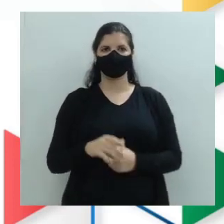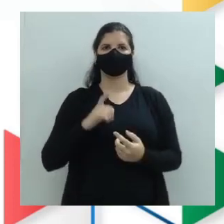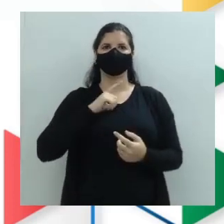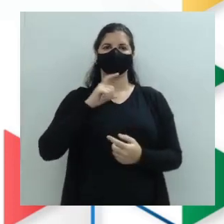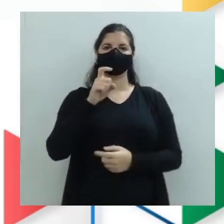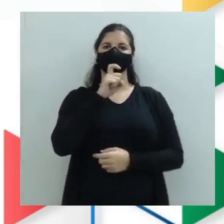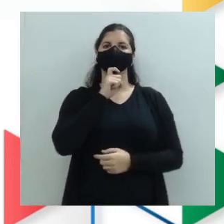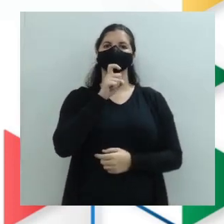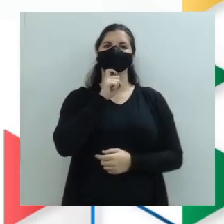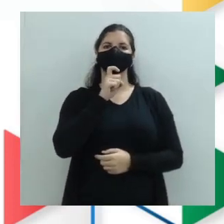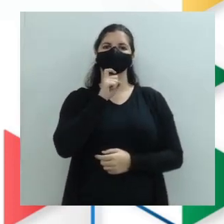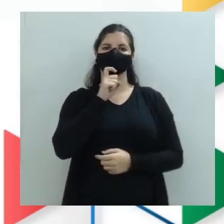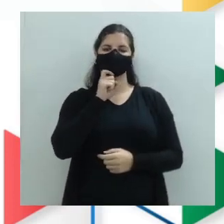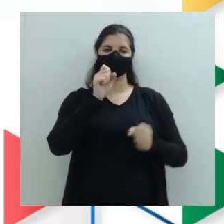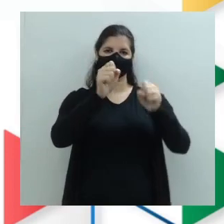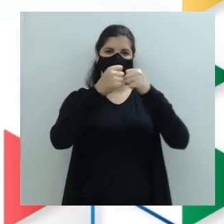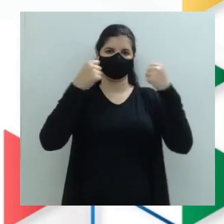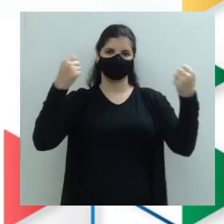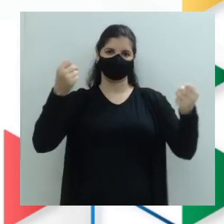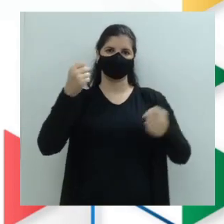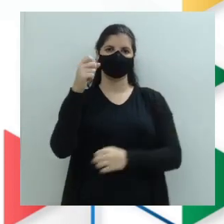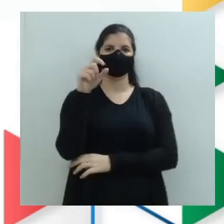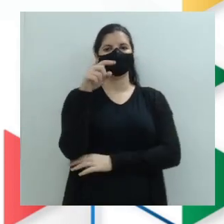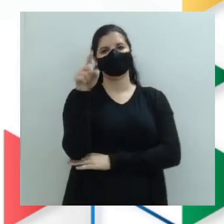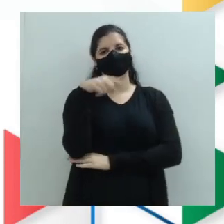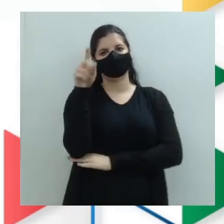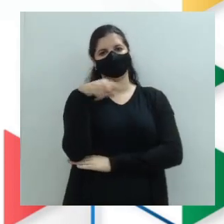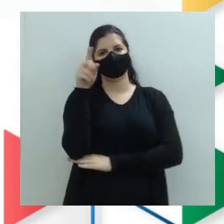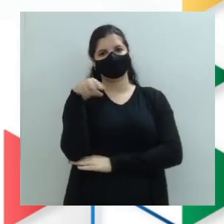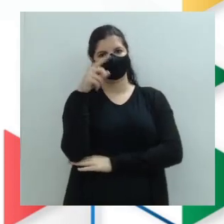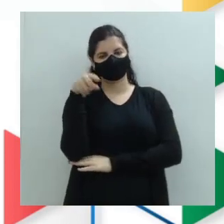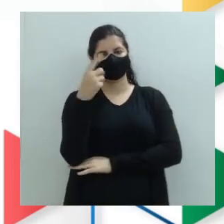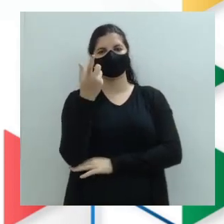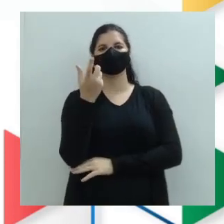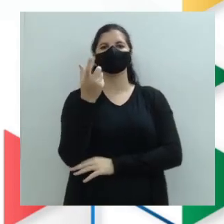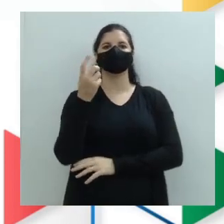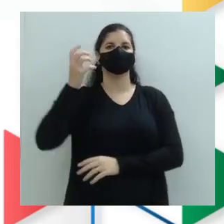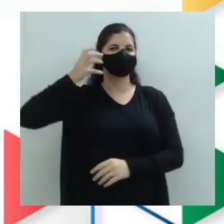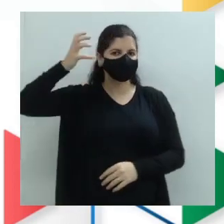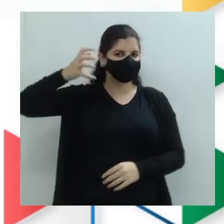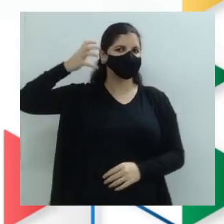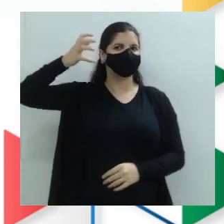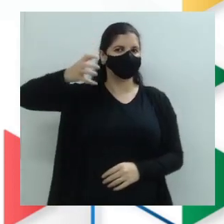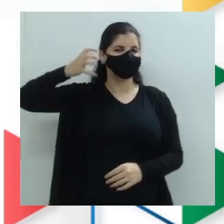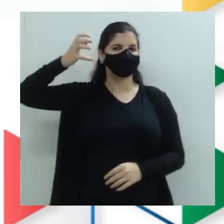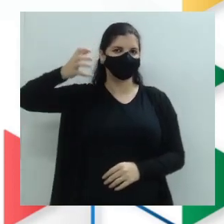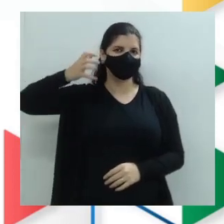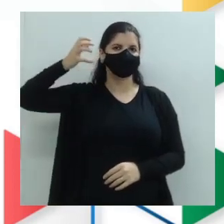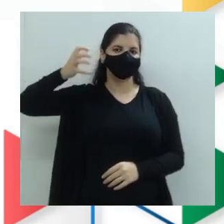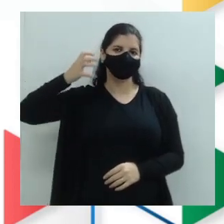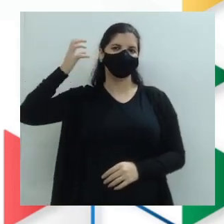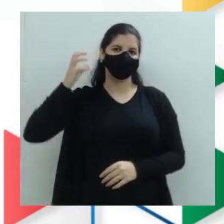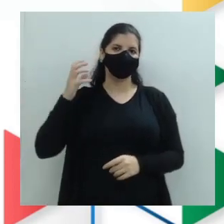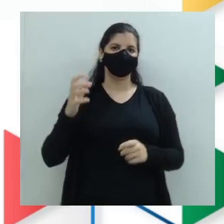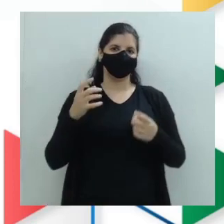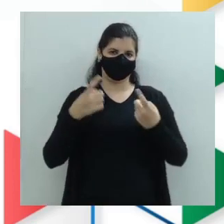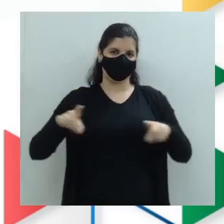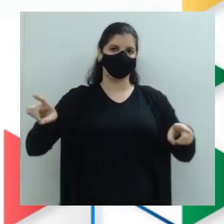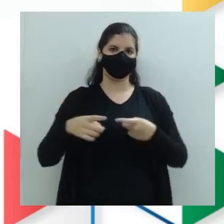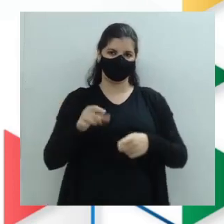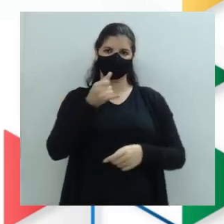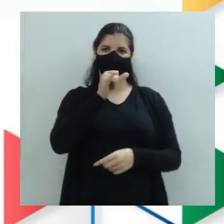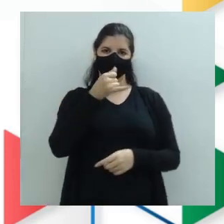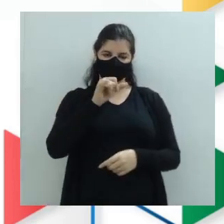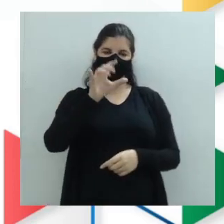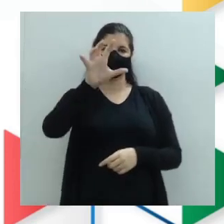as geladeiras, os liquidificadores, aparelhos de som, que a gente pode pegar aquela energia